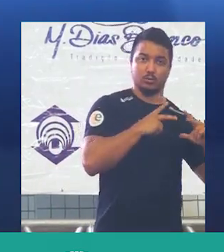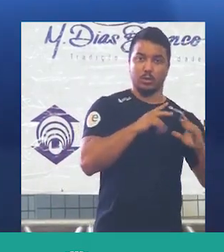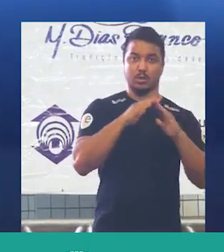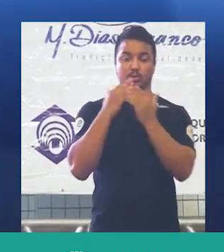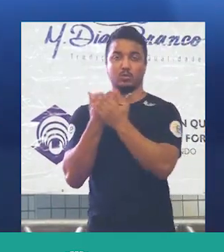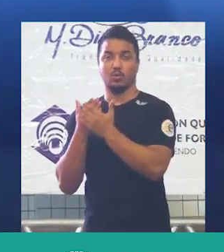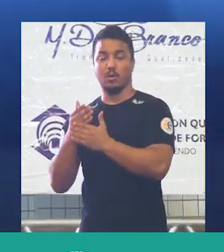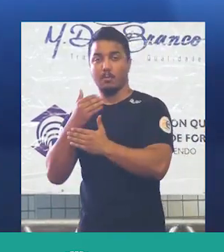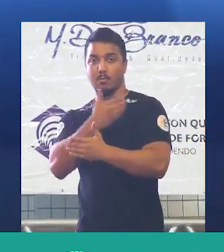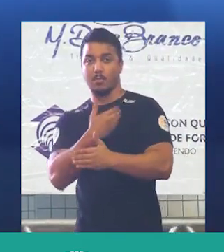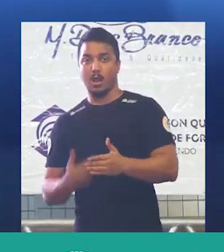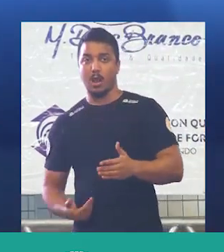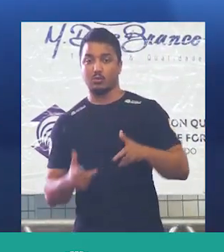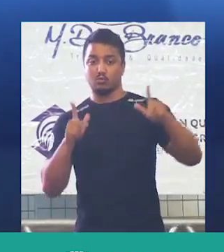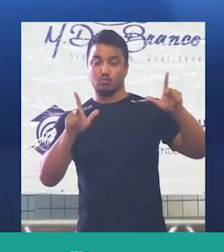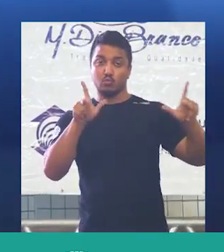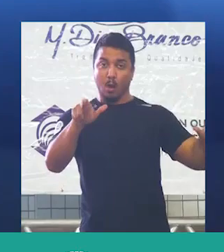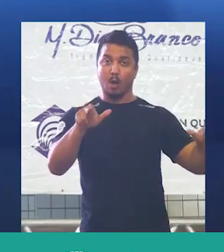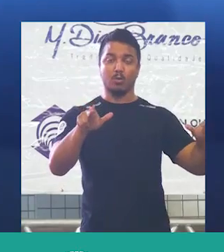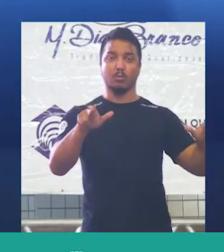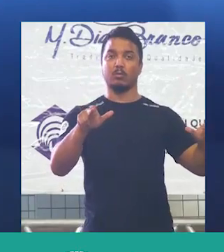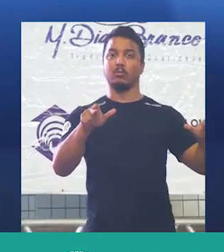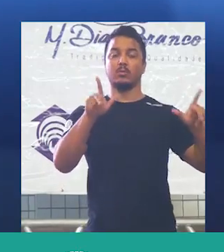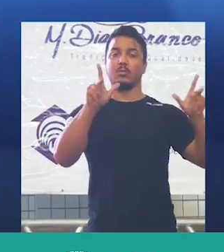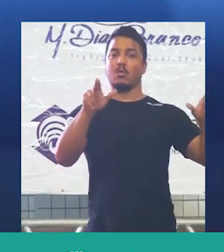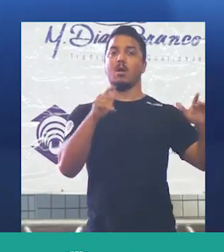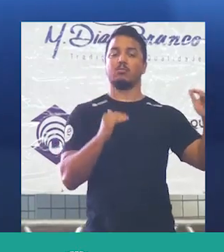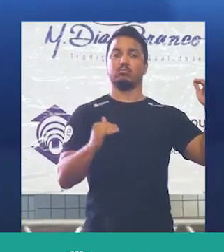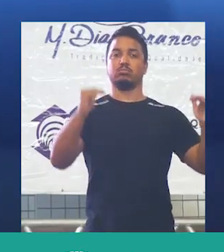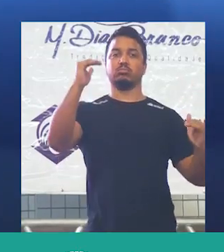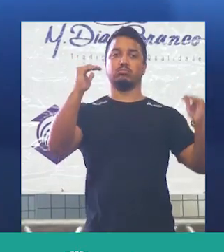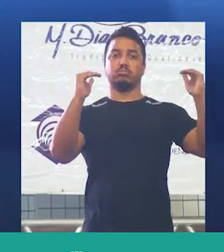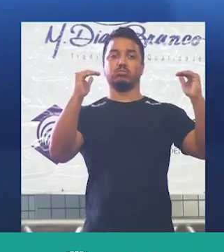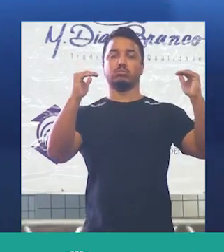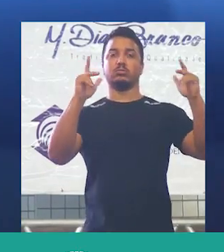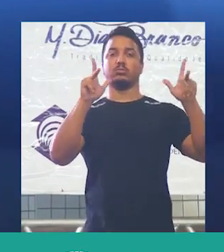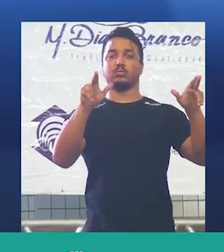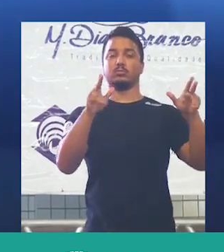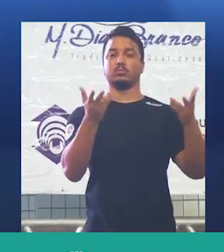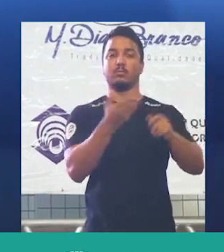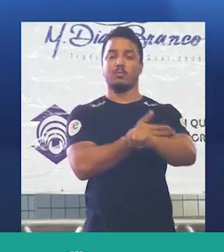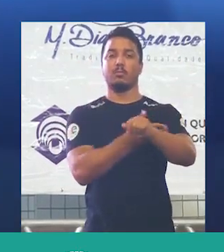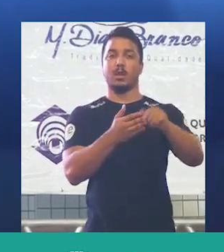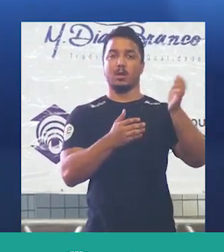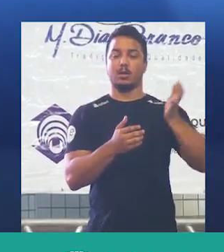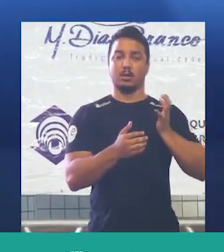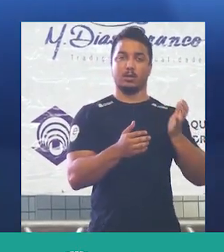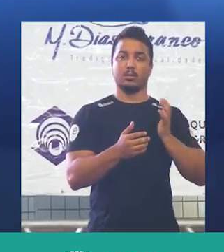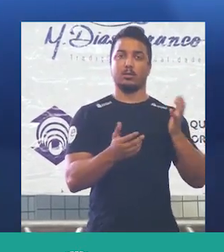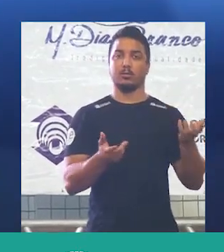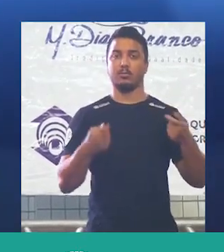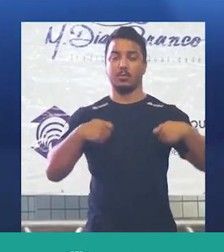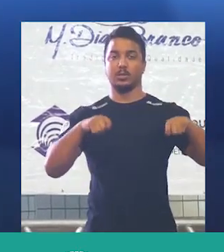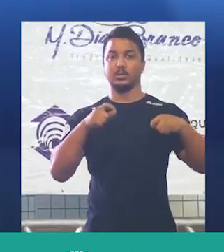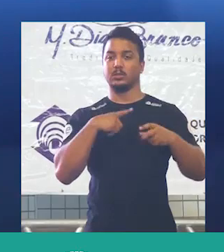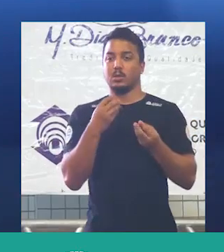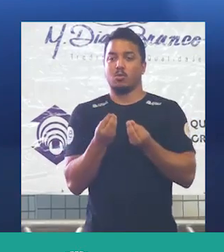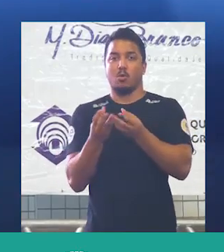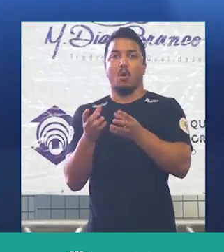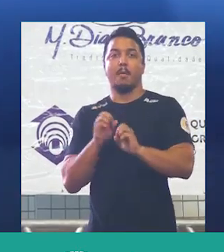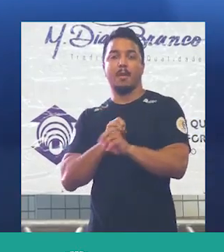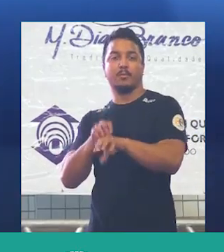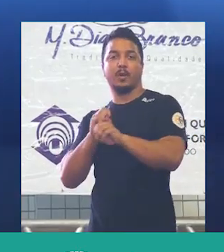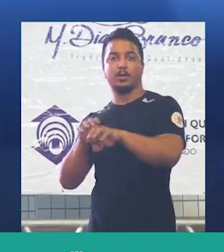aluno pobre, negro, que está na escola pública, concorrer com o branco rico que está na escola particular. Se você tem